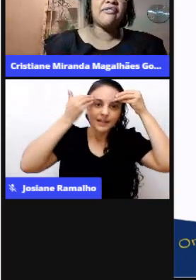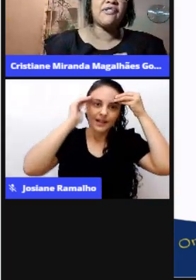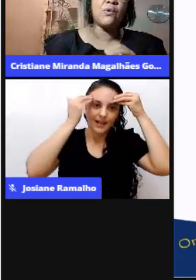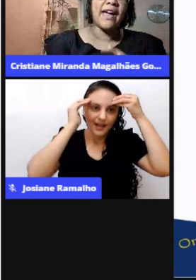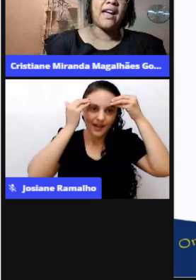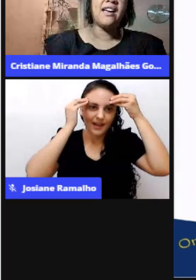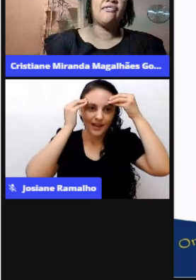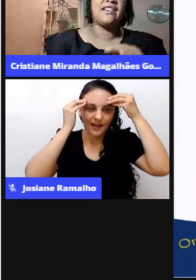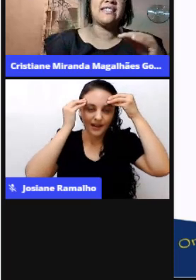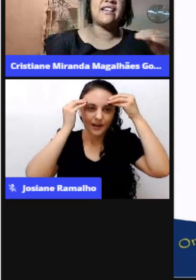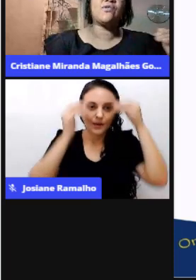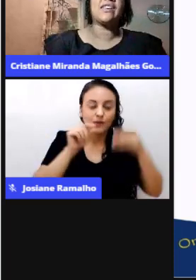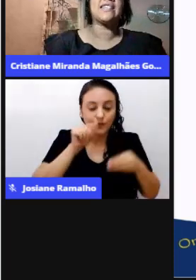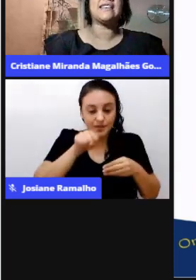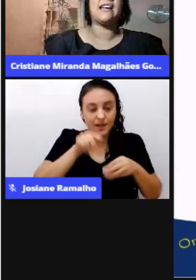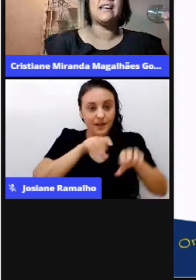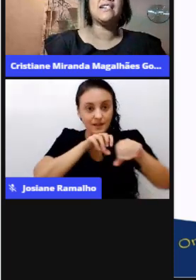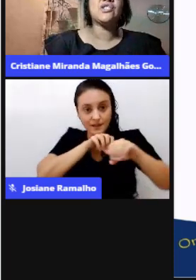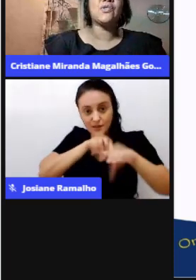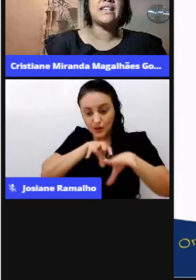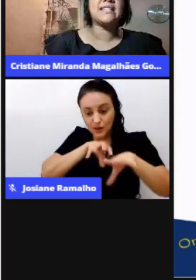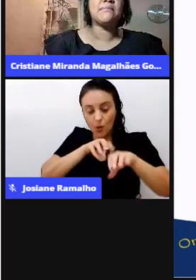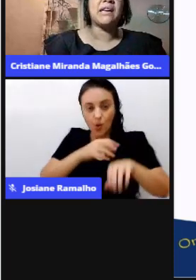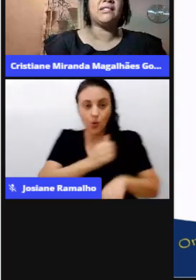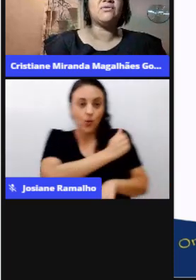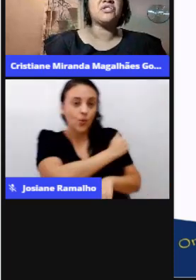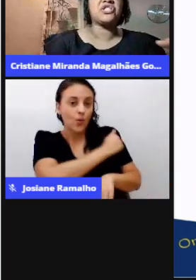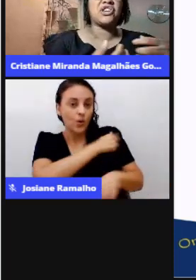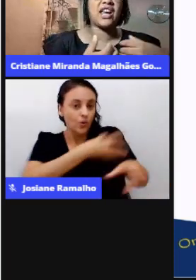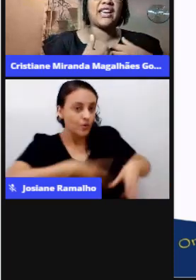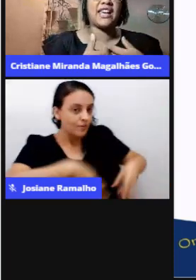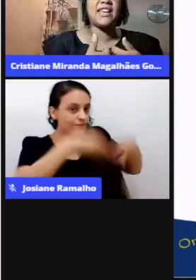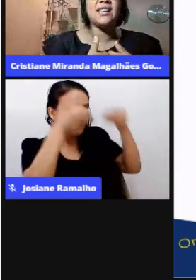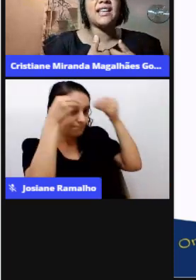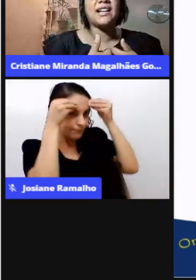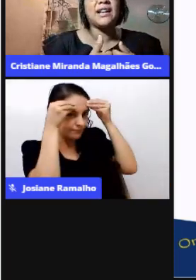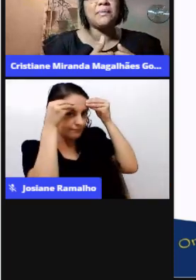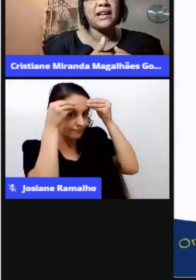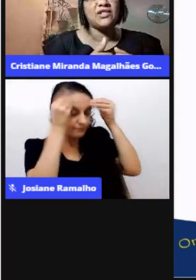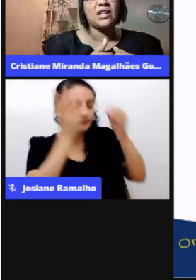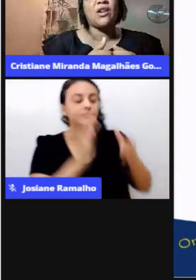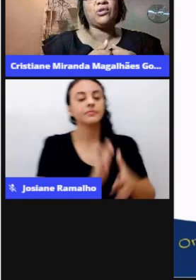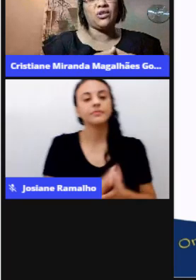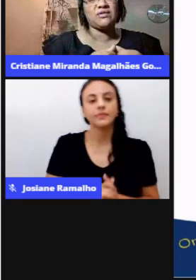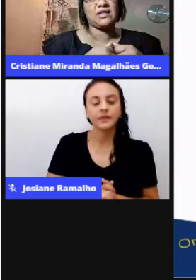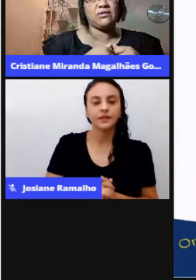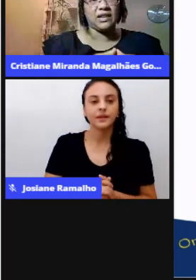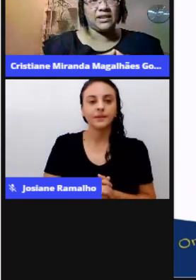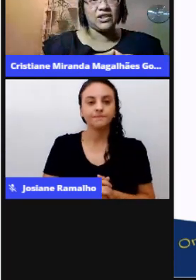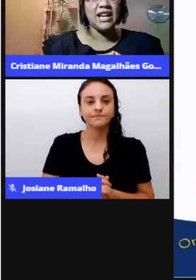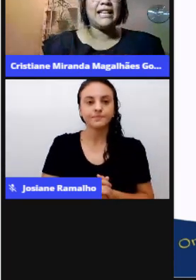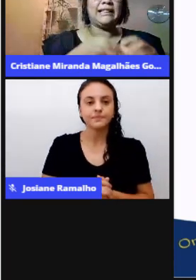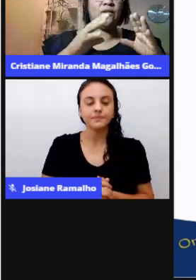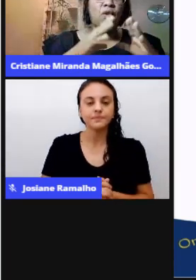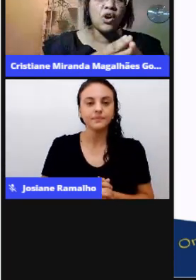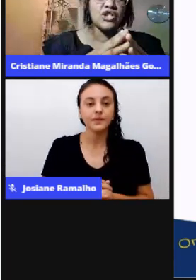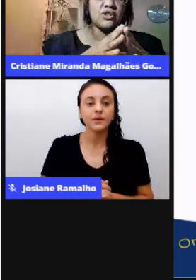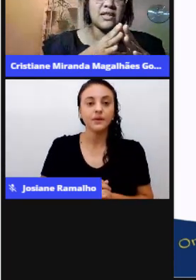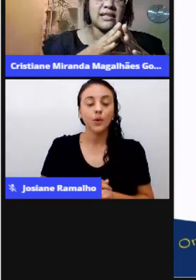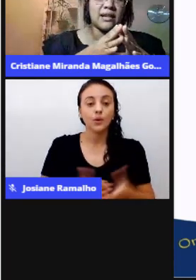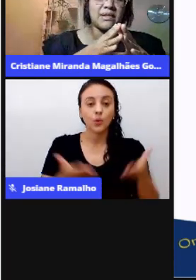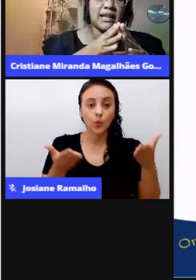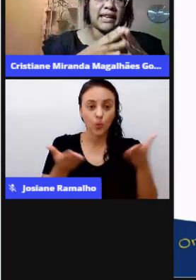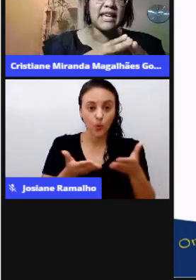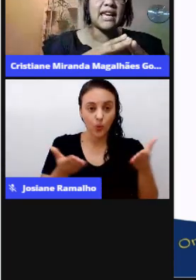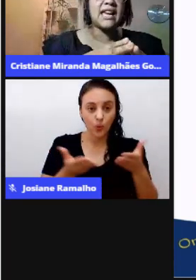grande desafio é fazer com que esse grande conhecimento chegue internamente ao nosso estudante. Então, hoje